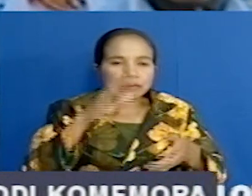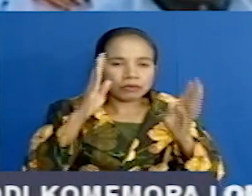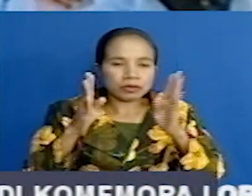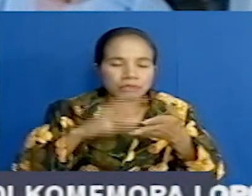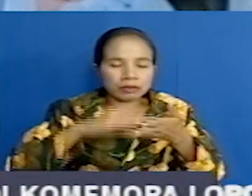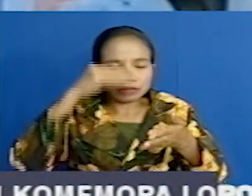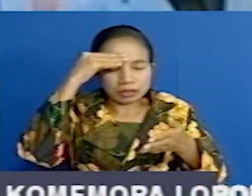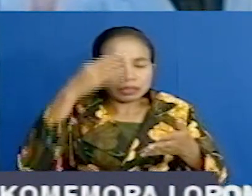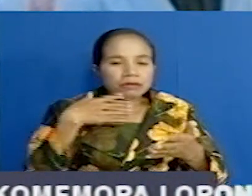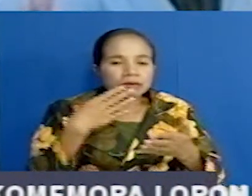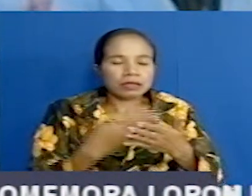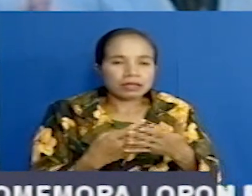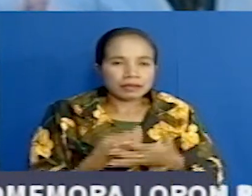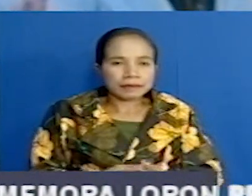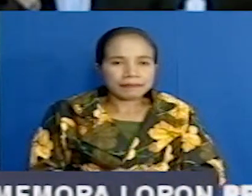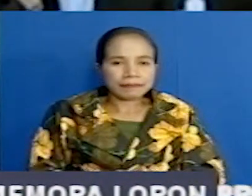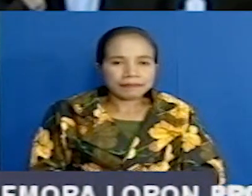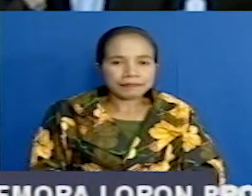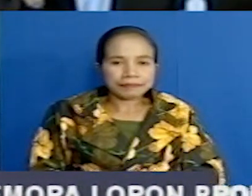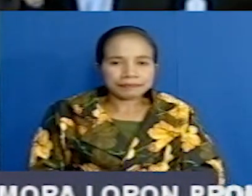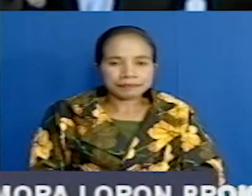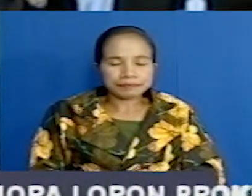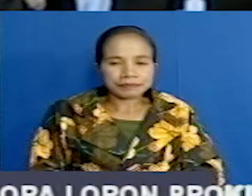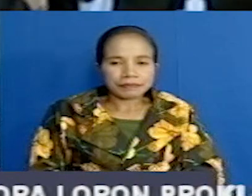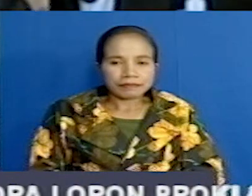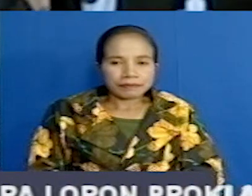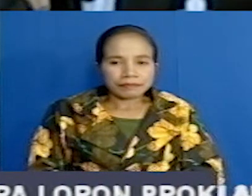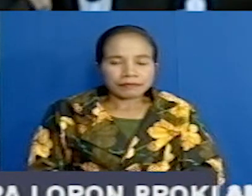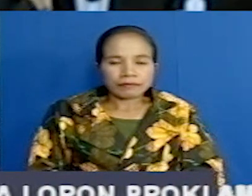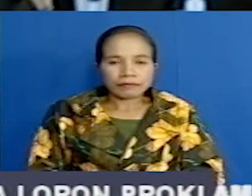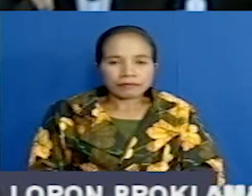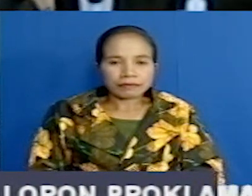aprendizagem, rodia Cliutan. Manuel Alves, Elvira de Carvalho, ba RTTL.